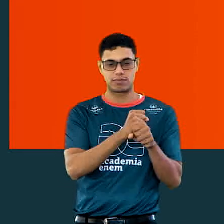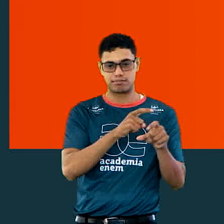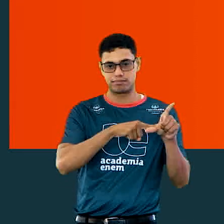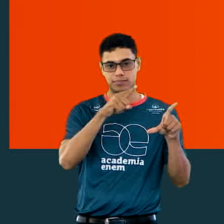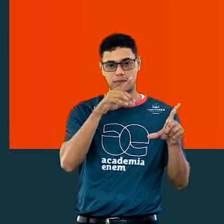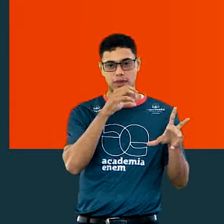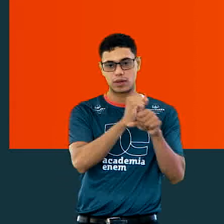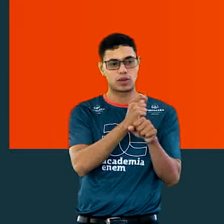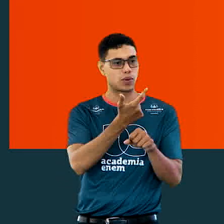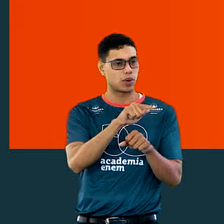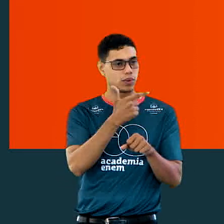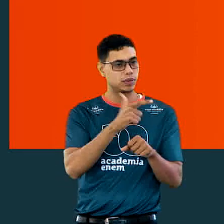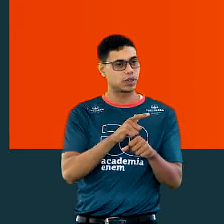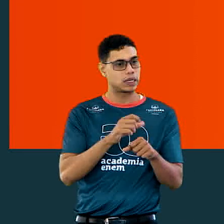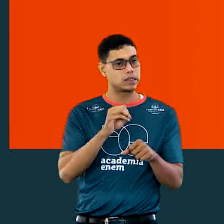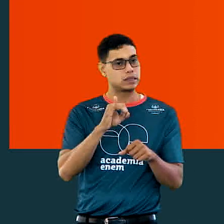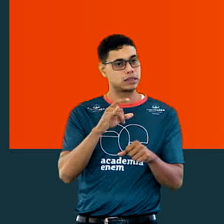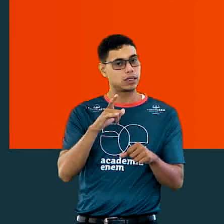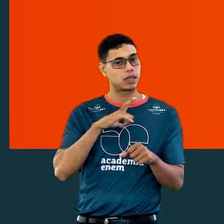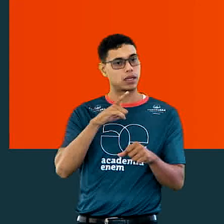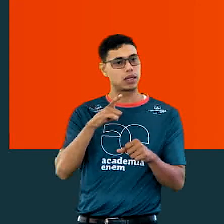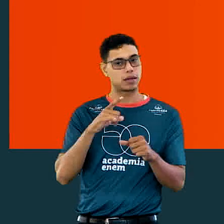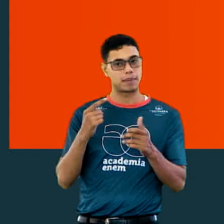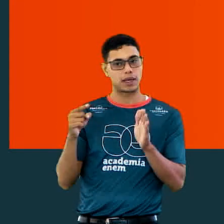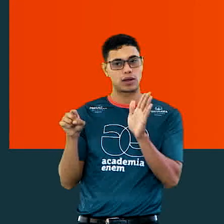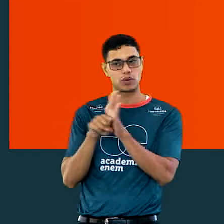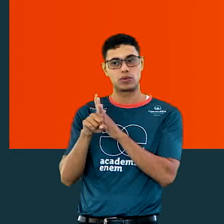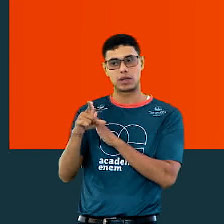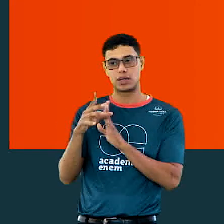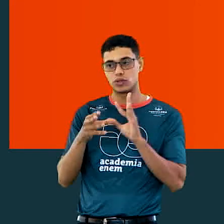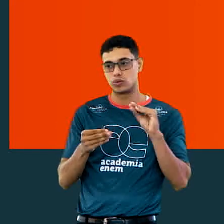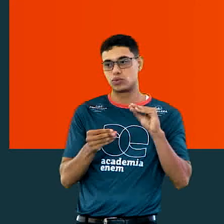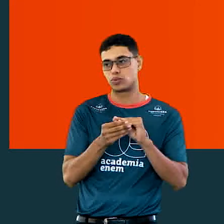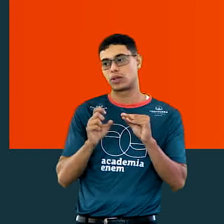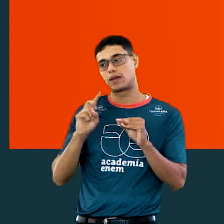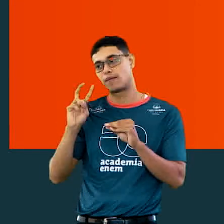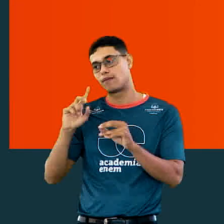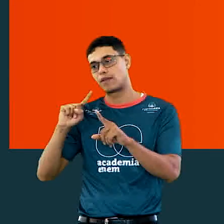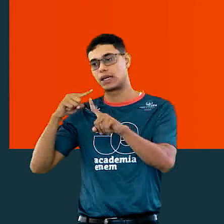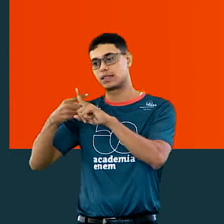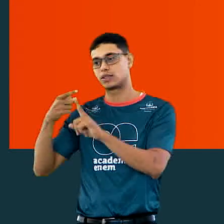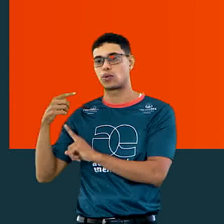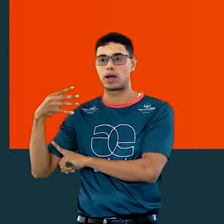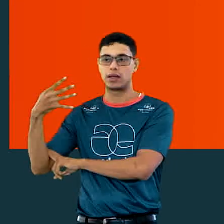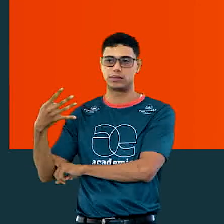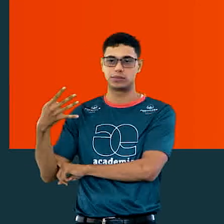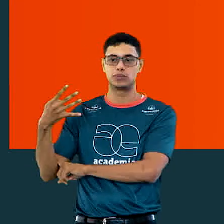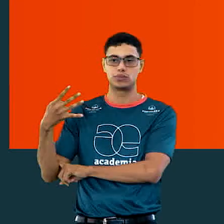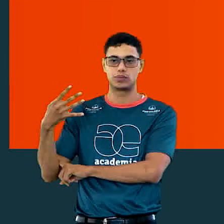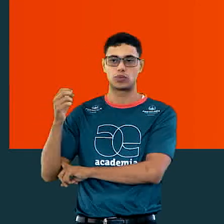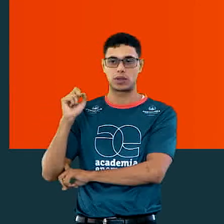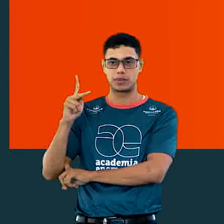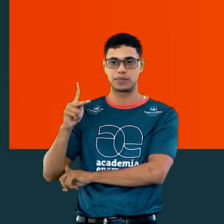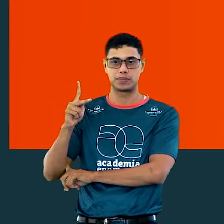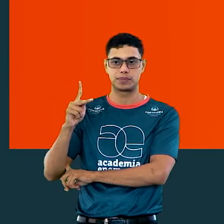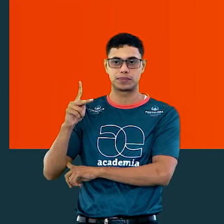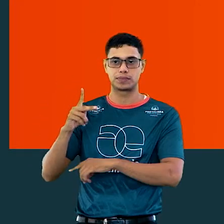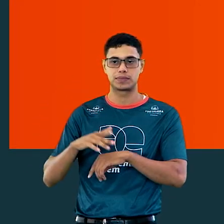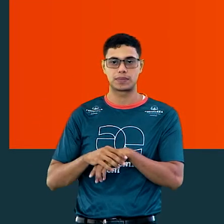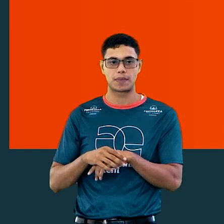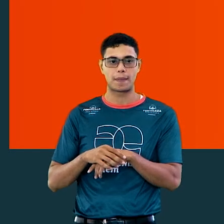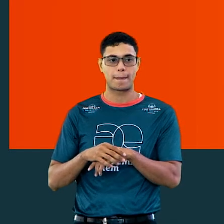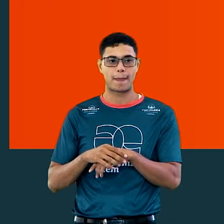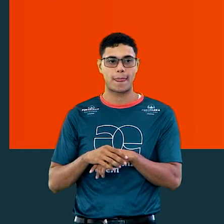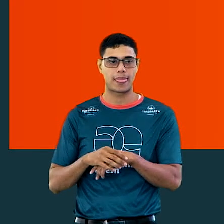é sem amônia. Como na pergunta ele faz com, eu tenho que multiplicar por quanto? Por 4 no final do texto. Show? E aí